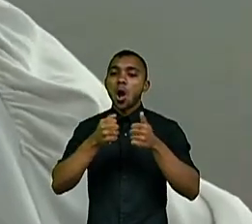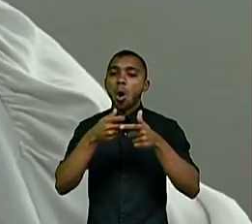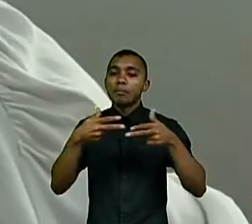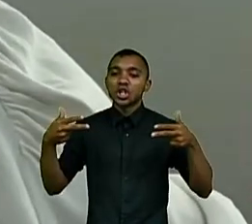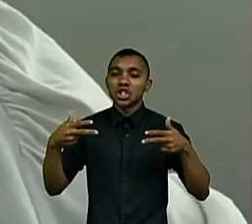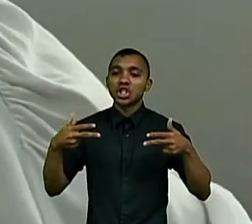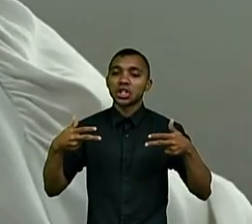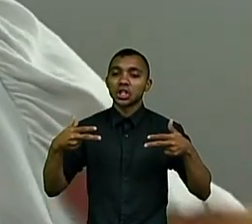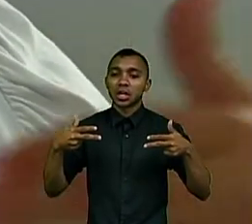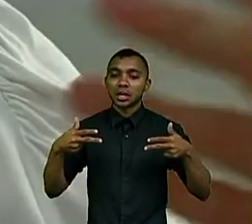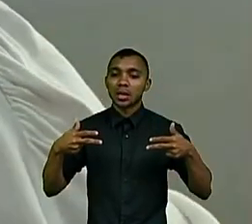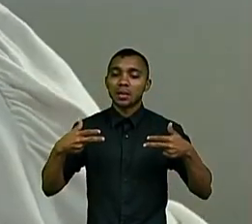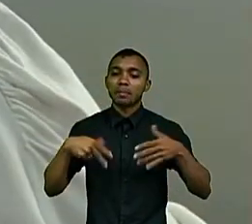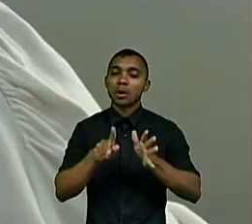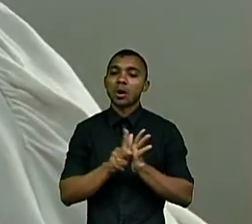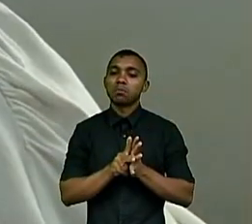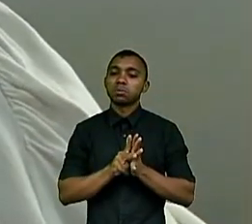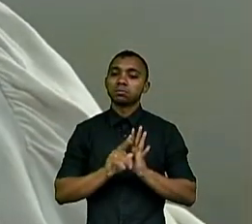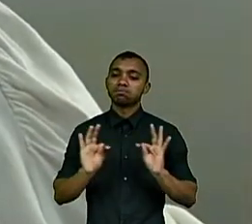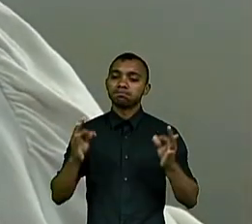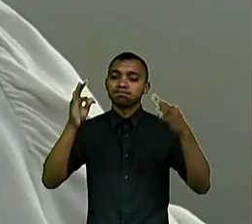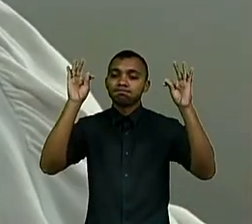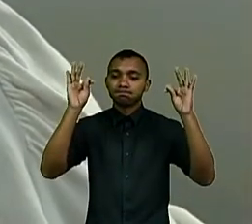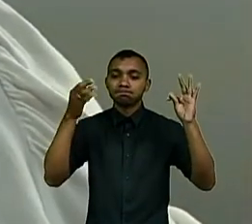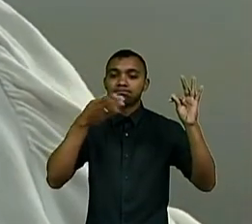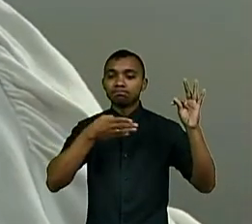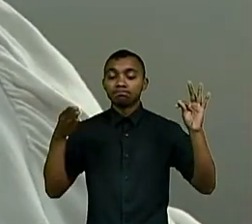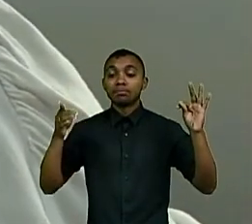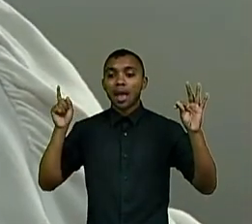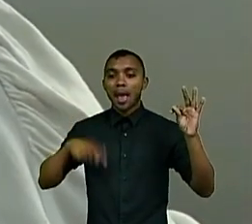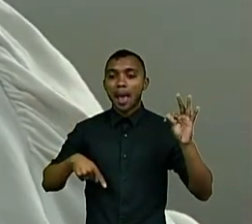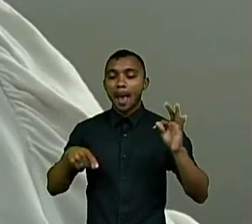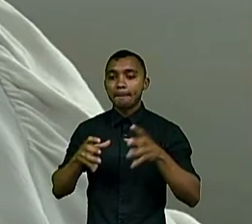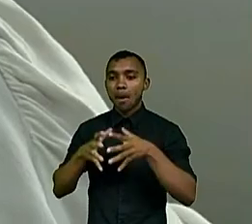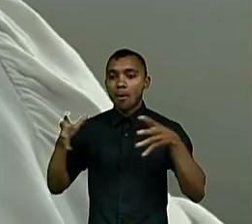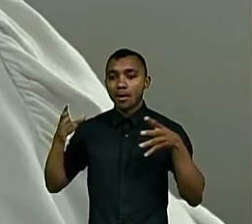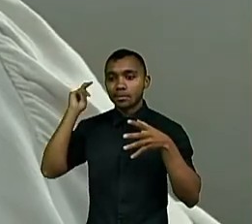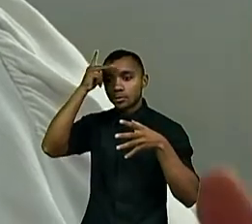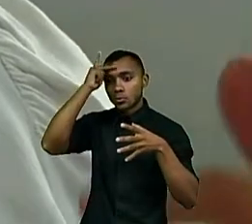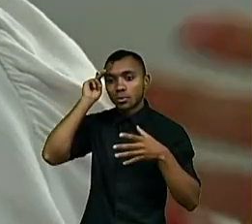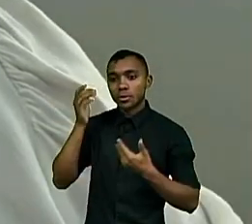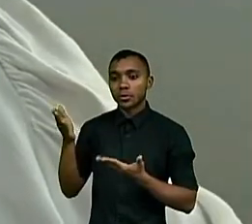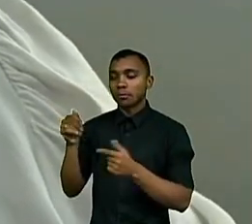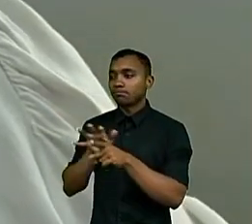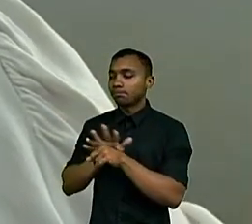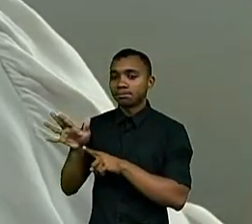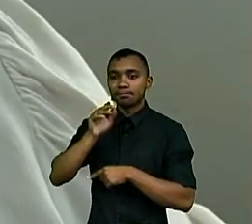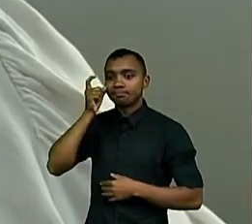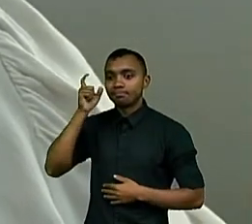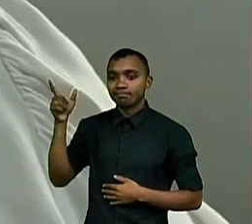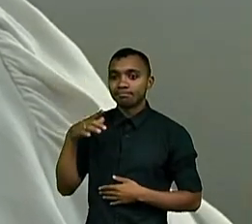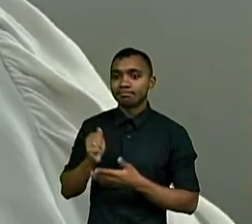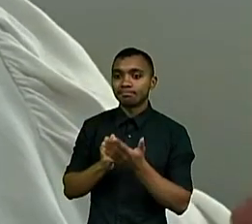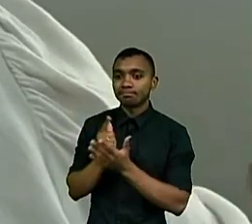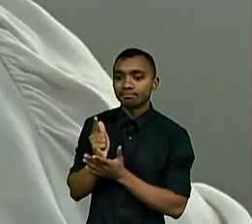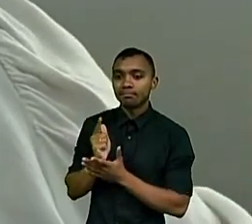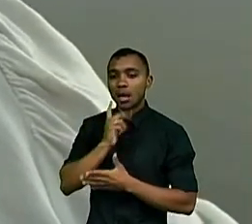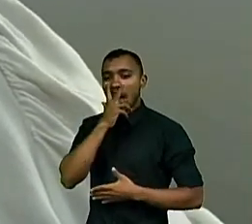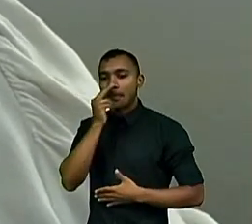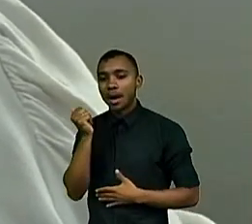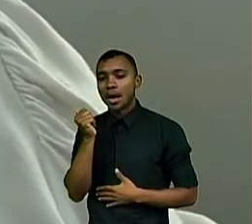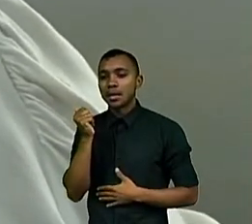dispositivos novos que atraem principalmente jovens e adolescentes né Há uma vida